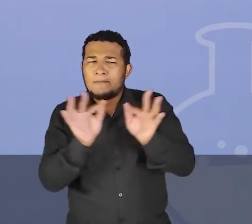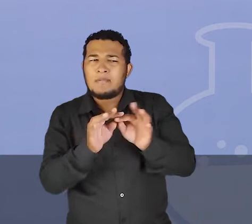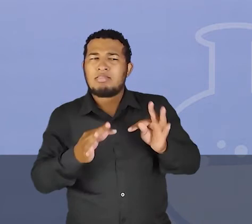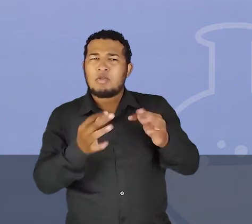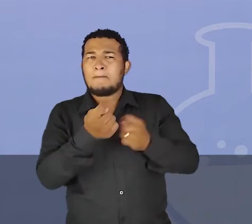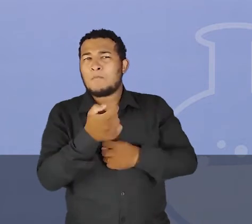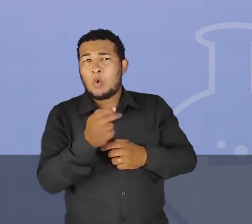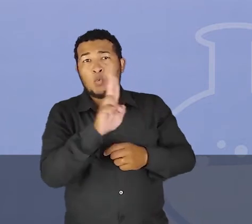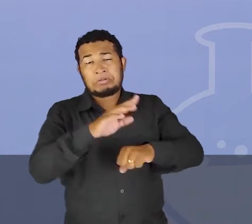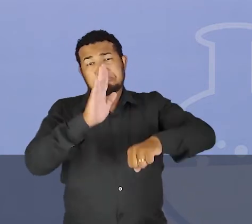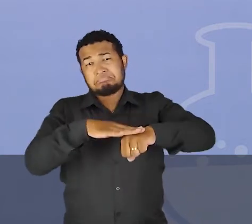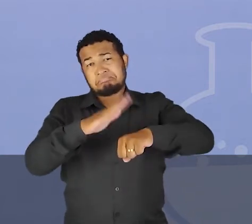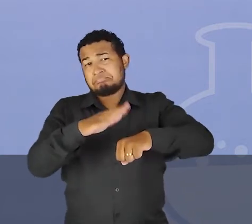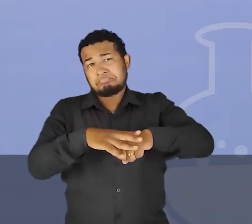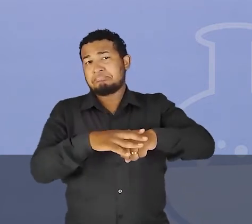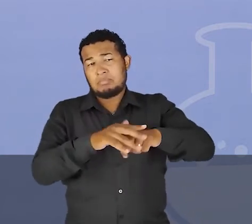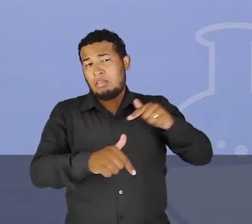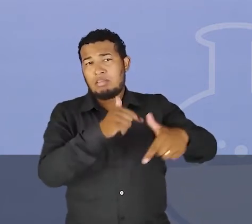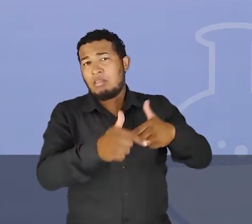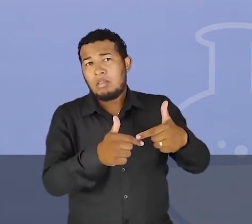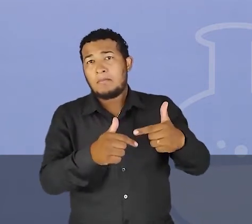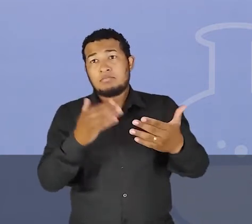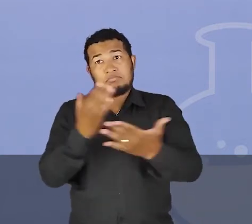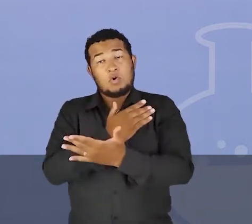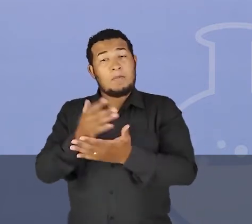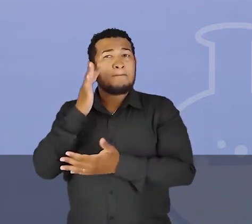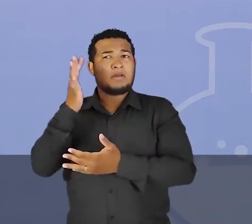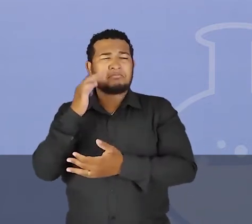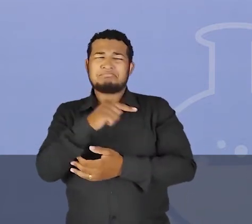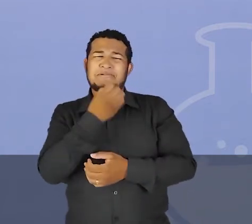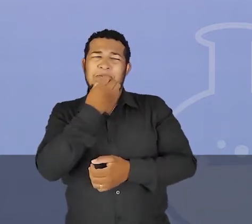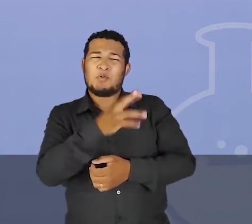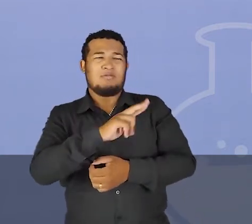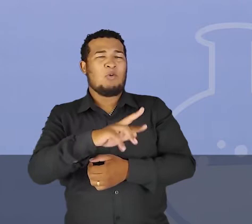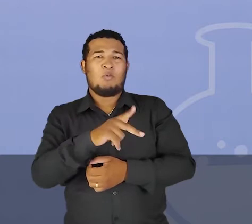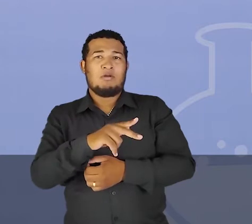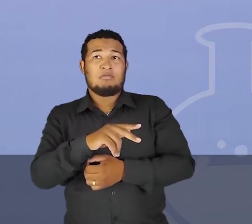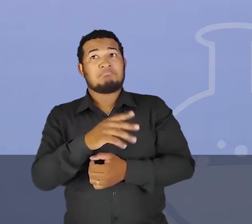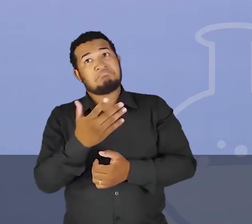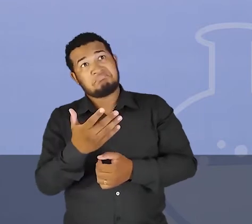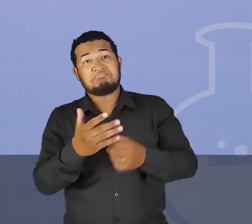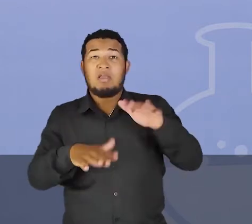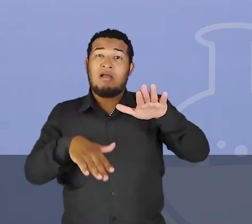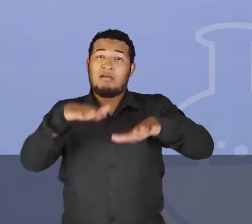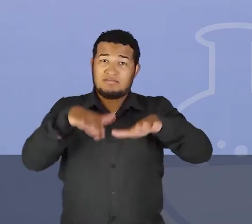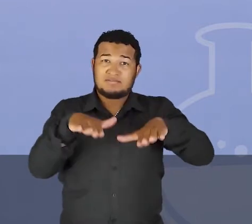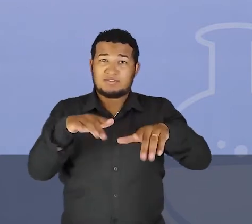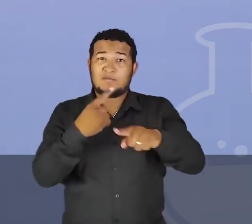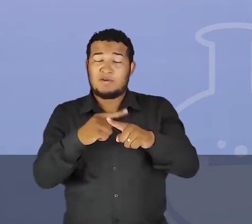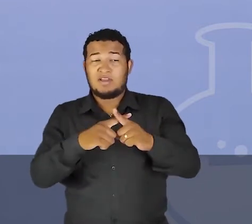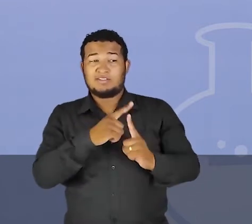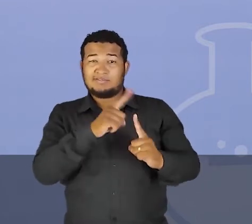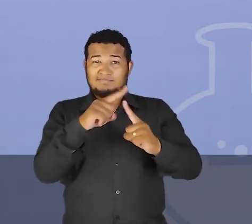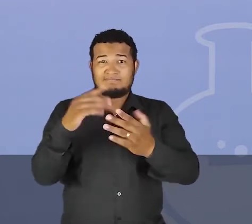vão utilizar mão de obra. Em alguns aspectos, alguém pode dizer, isso é negativo. Nem sempre, porque alguns